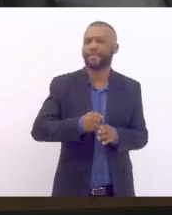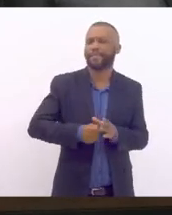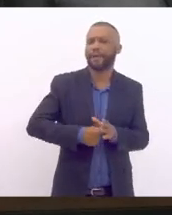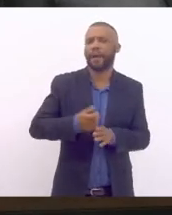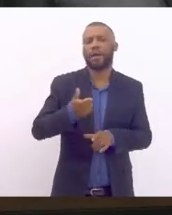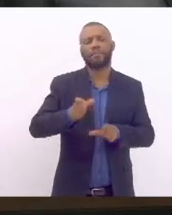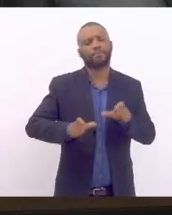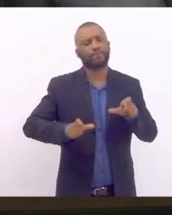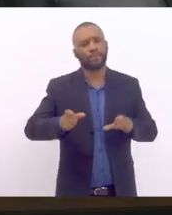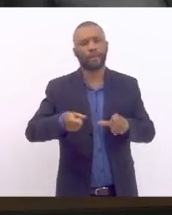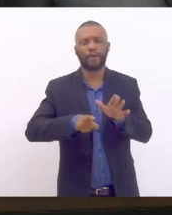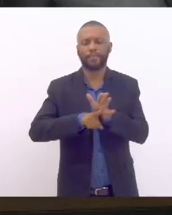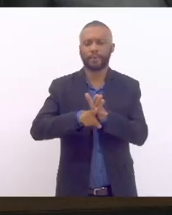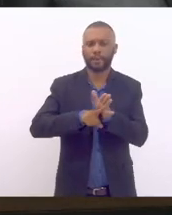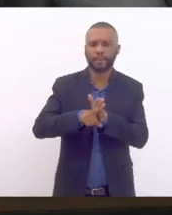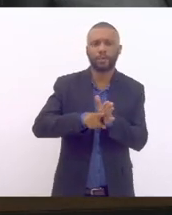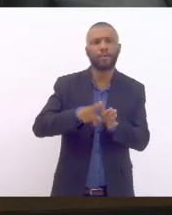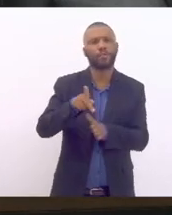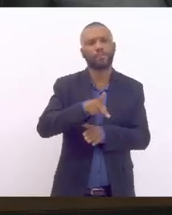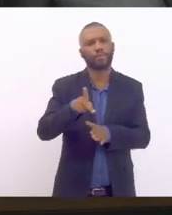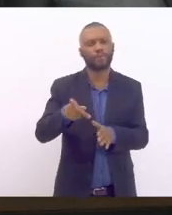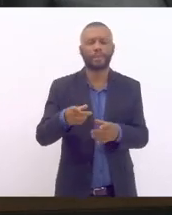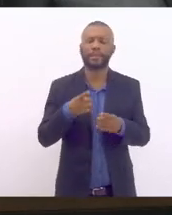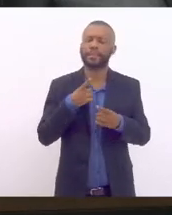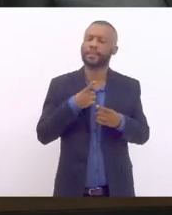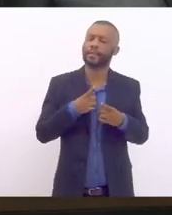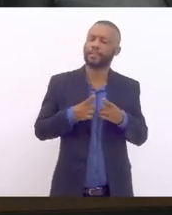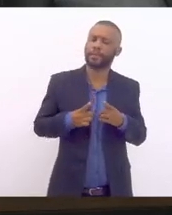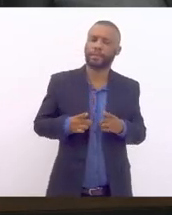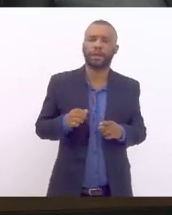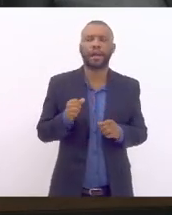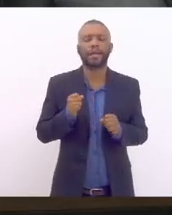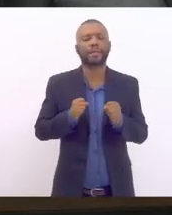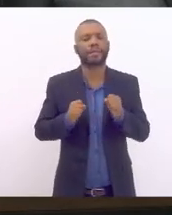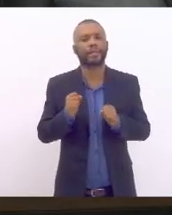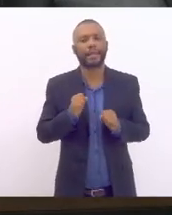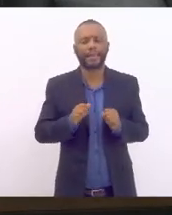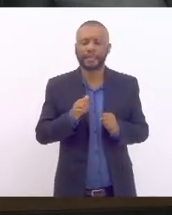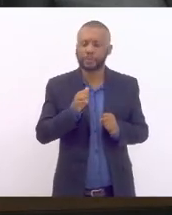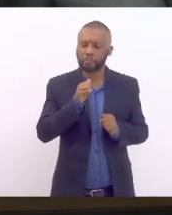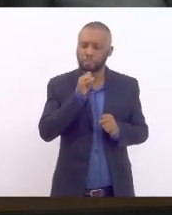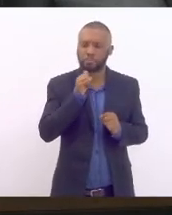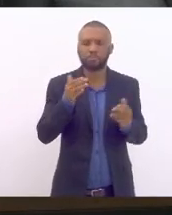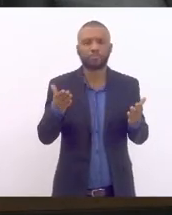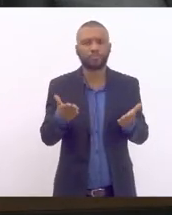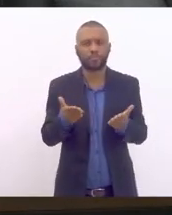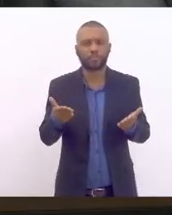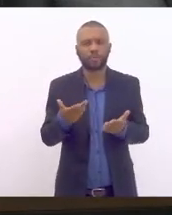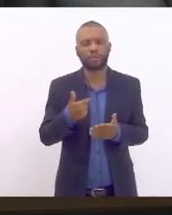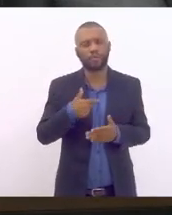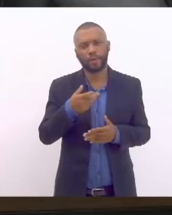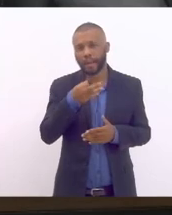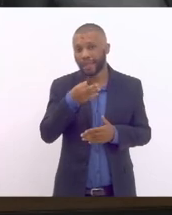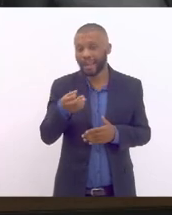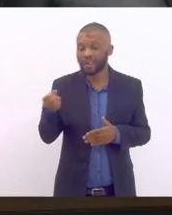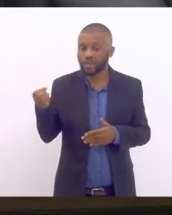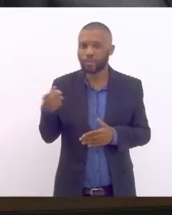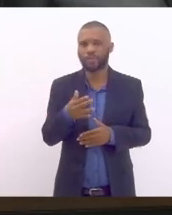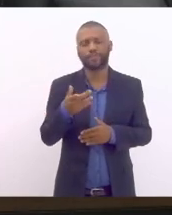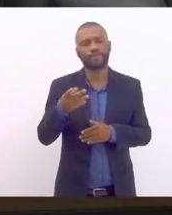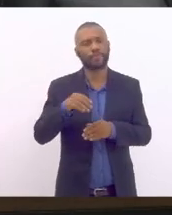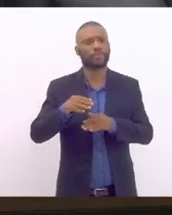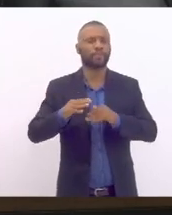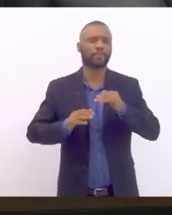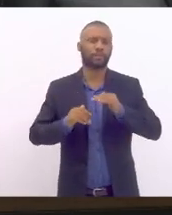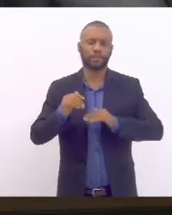pesquisadoras professores e professoras em depressão em crise de ansiedade tristes como tô vendo agora isso para mim é inédito na